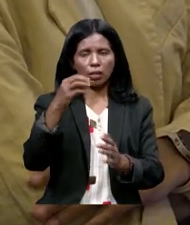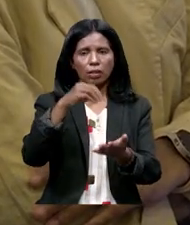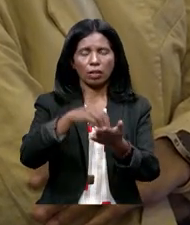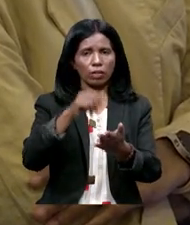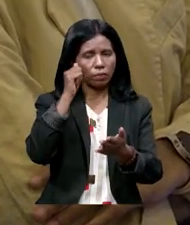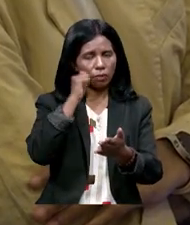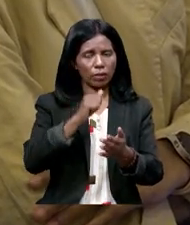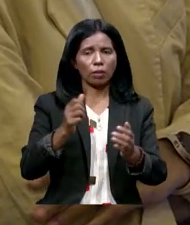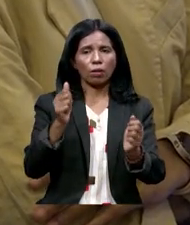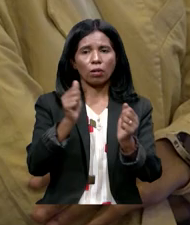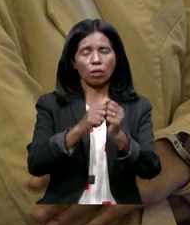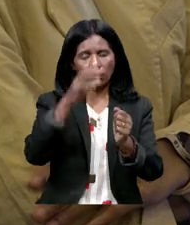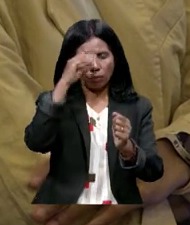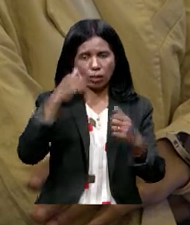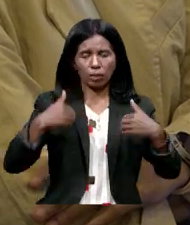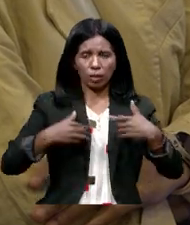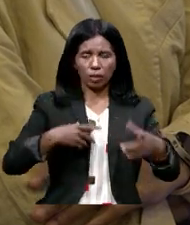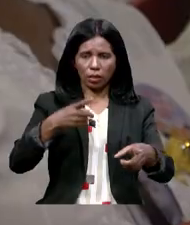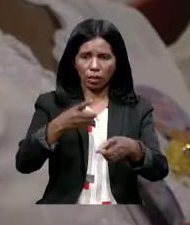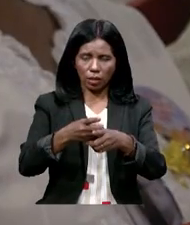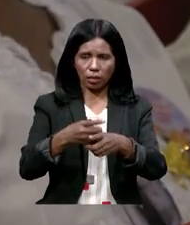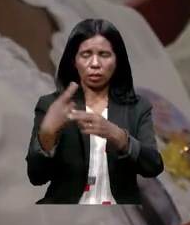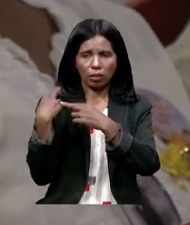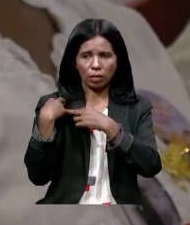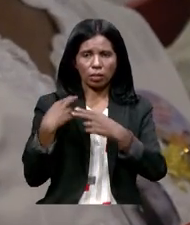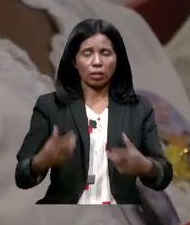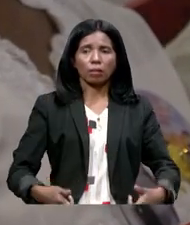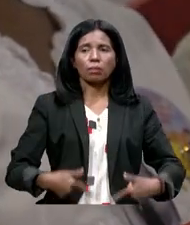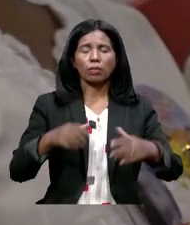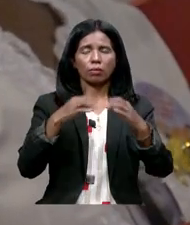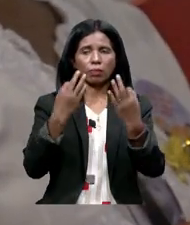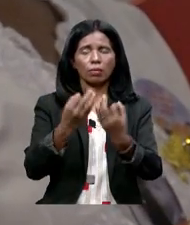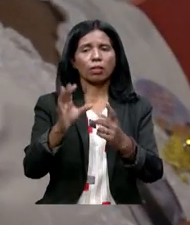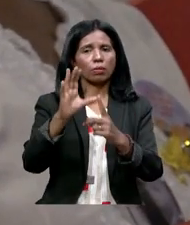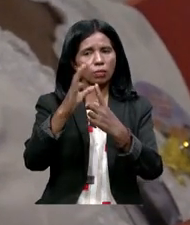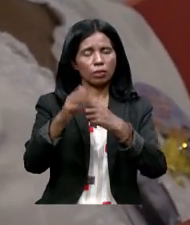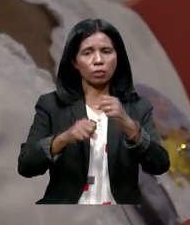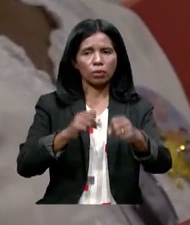no mane e a direito no obrigação a nessan e amores família, cultural,